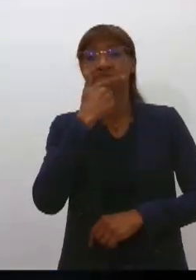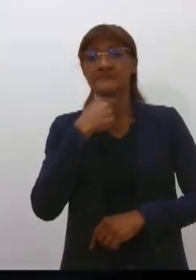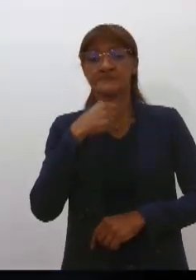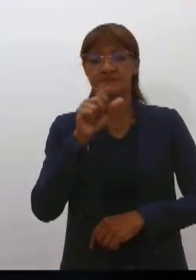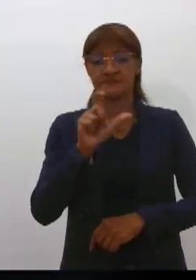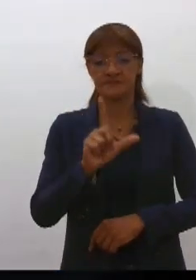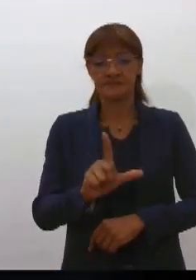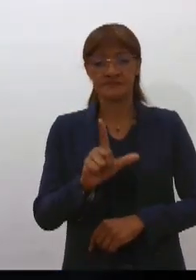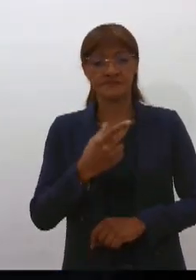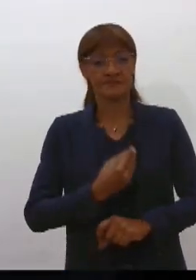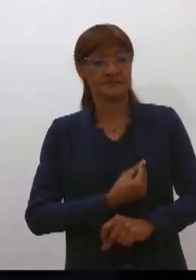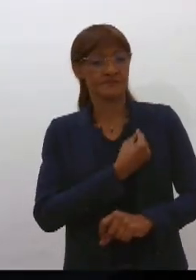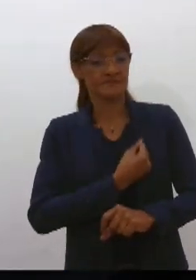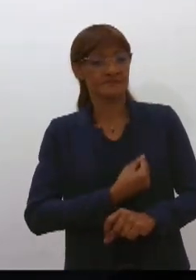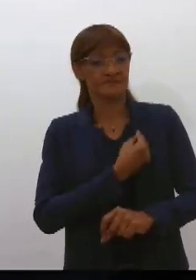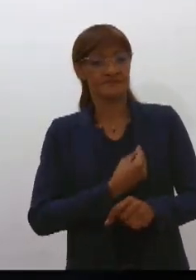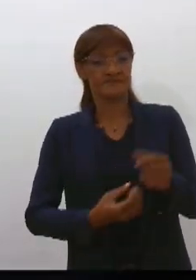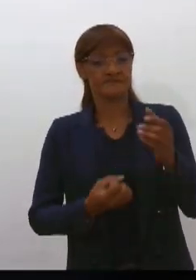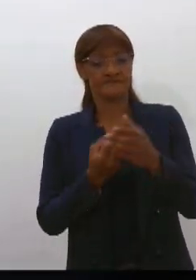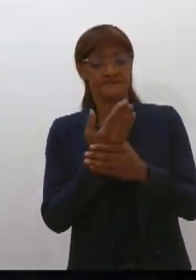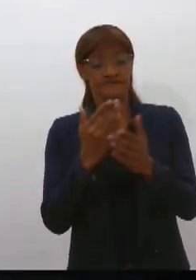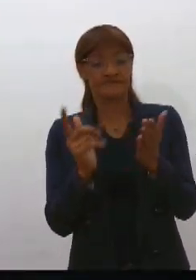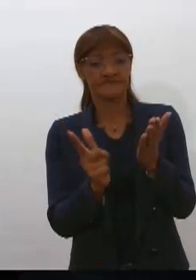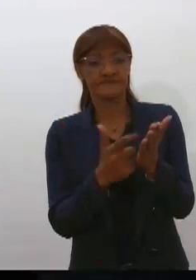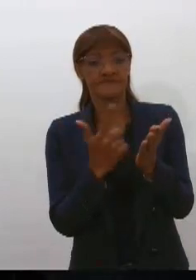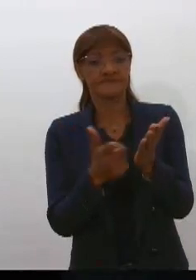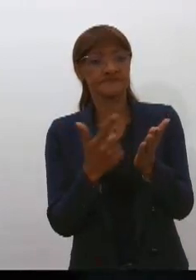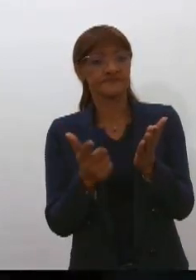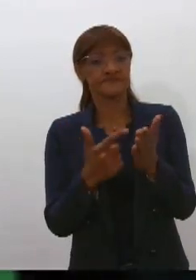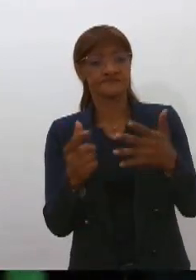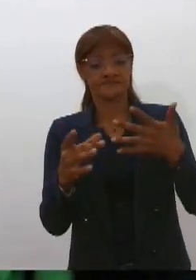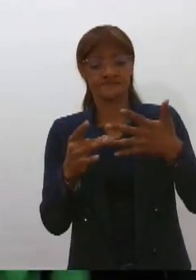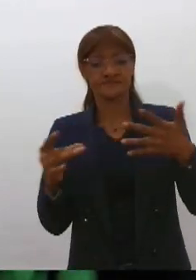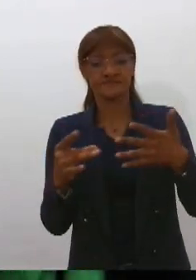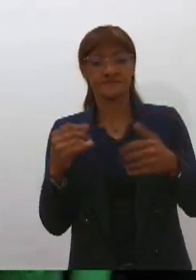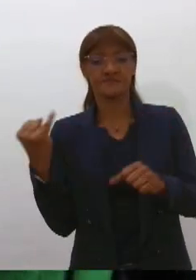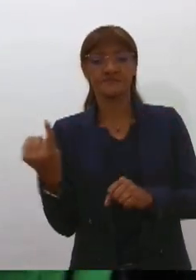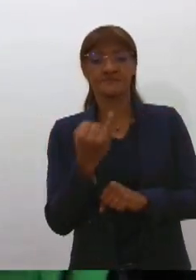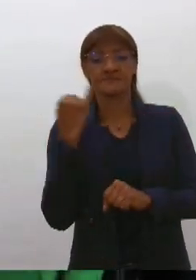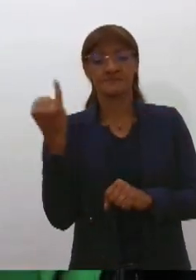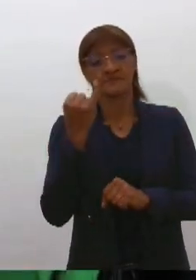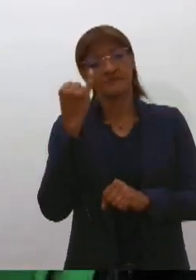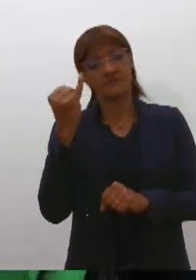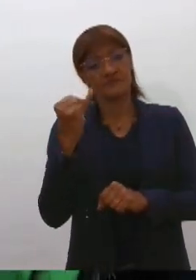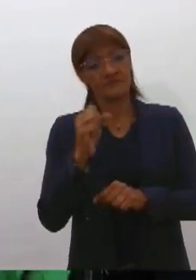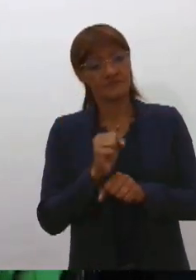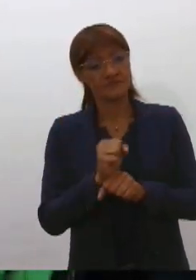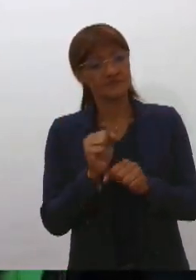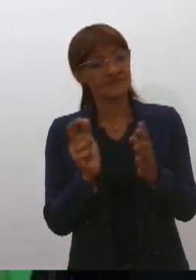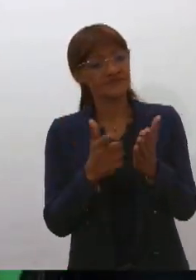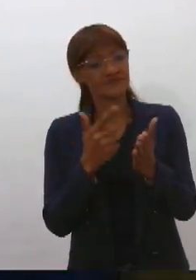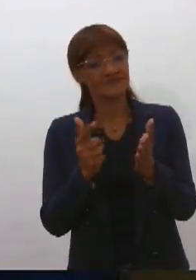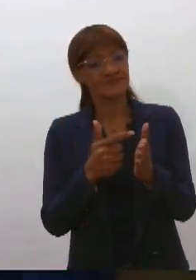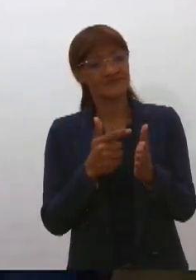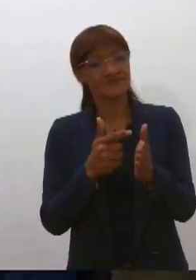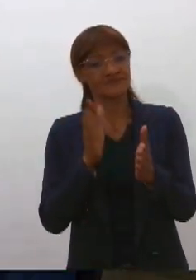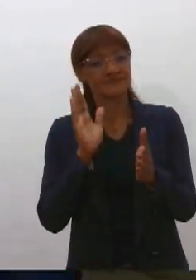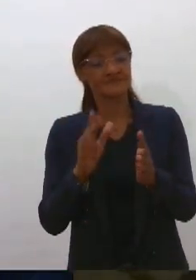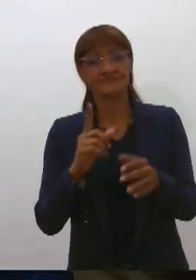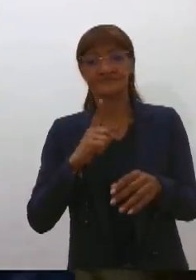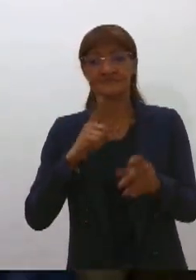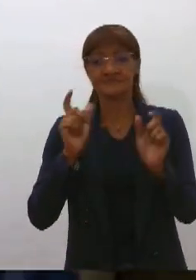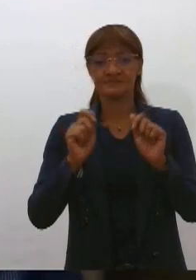o lançamento do livro e destacou a importância da obra para inspirar novas gerações.